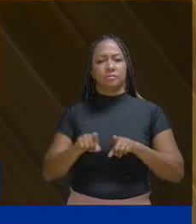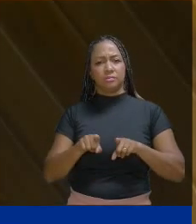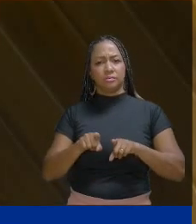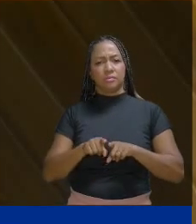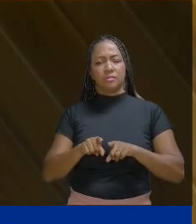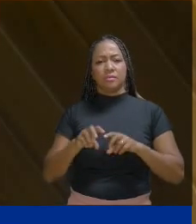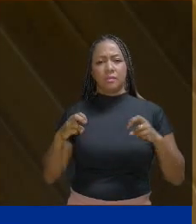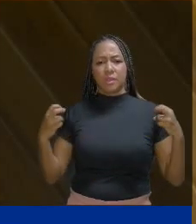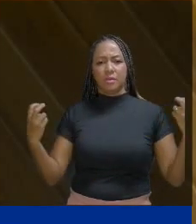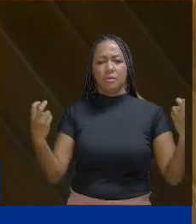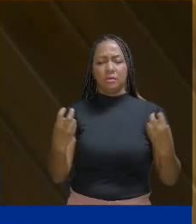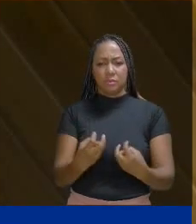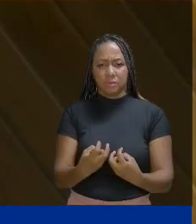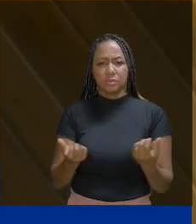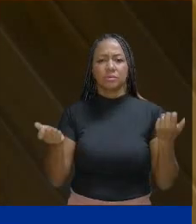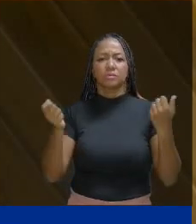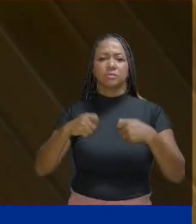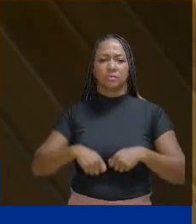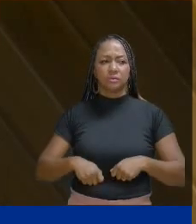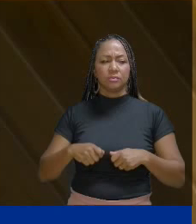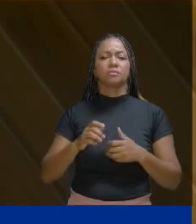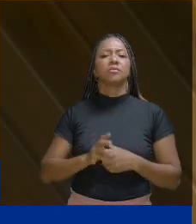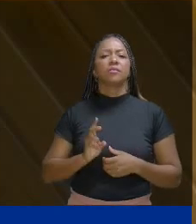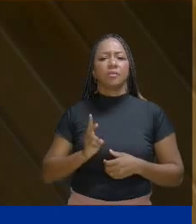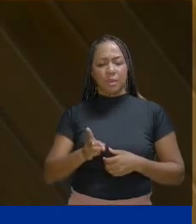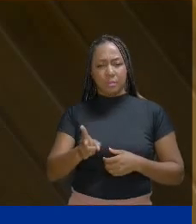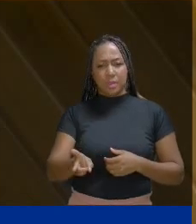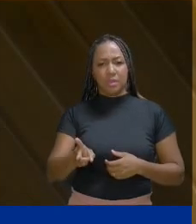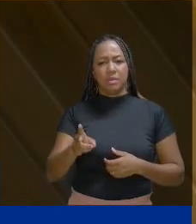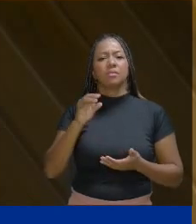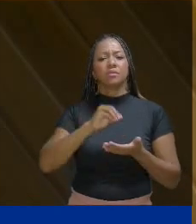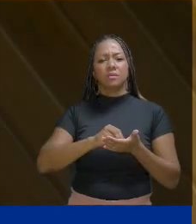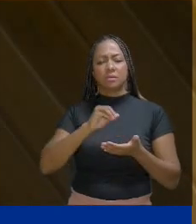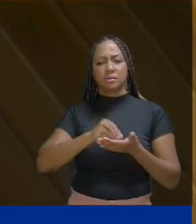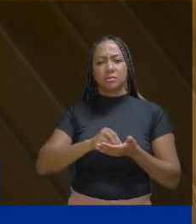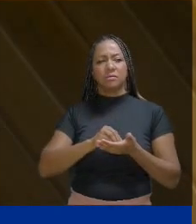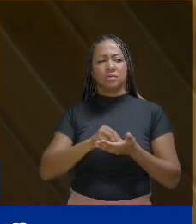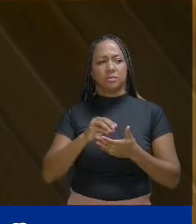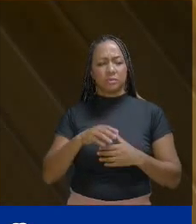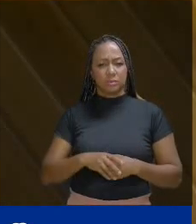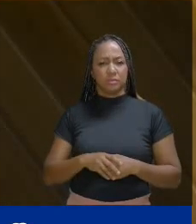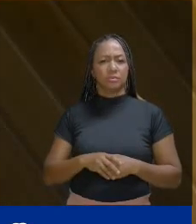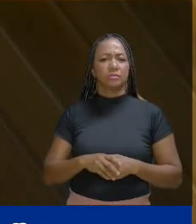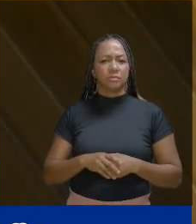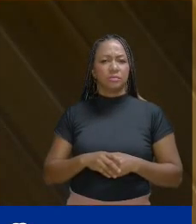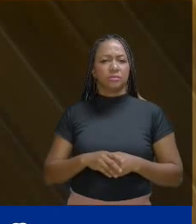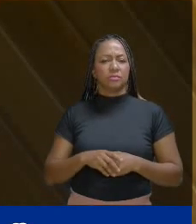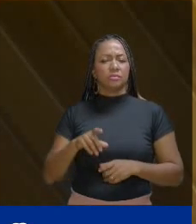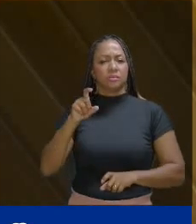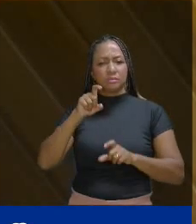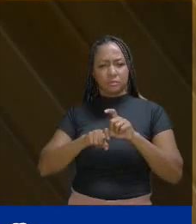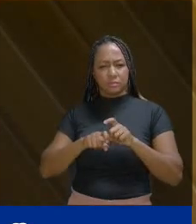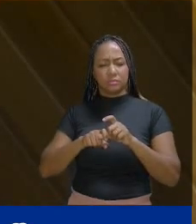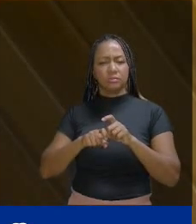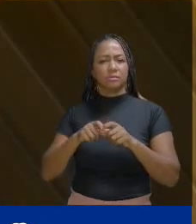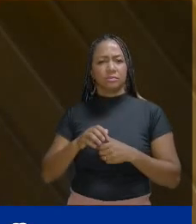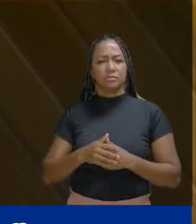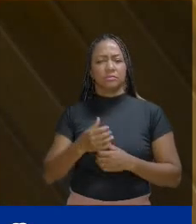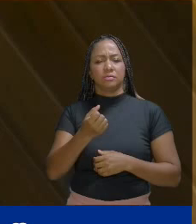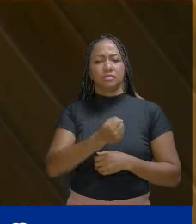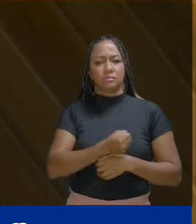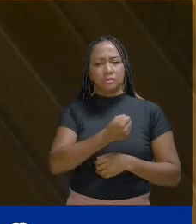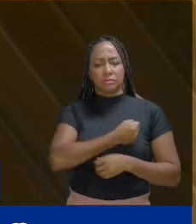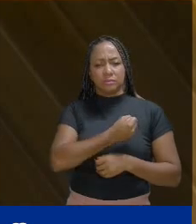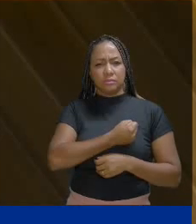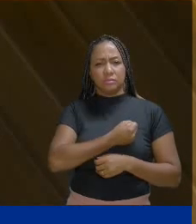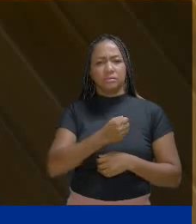tese do quórum possível, ressaltando que, mesmo com a ausência de juiz membro em virtude de dependência de nomeação de